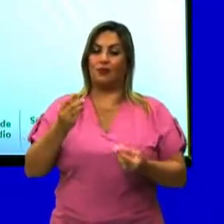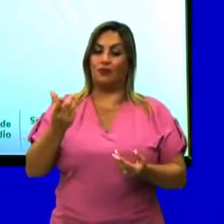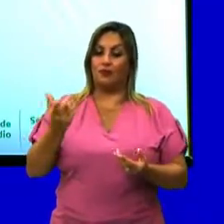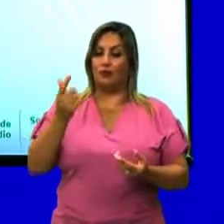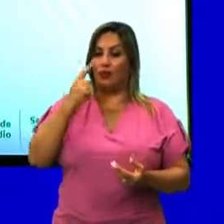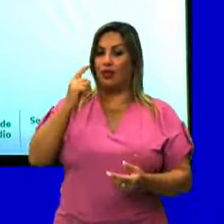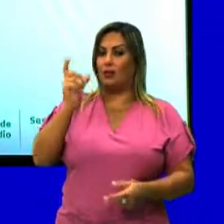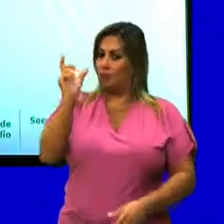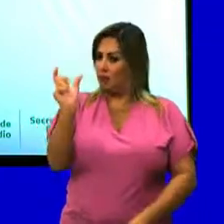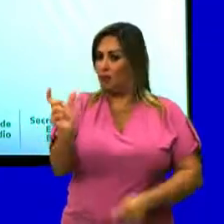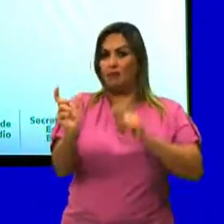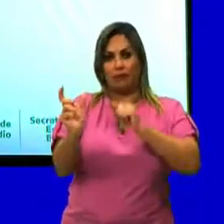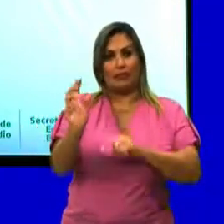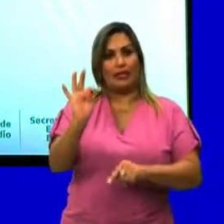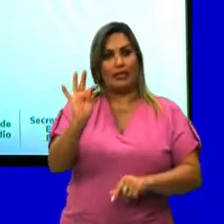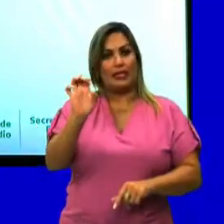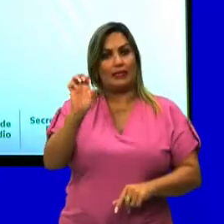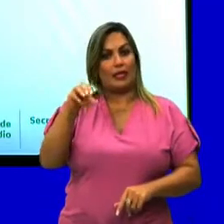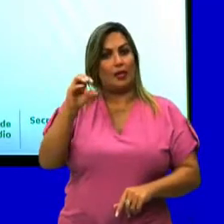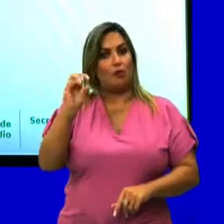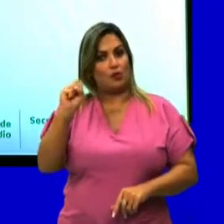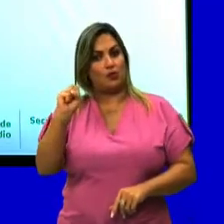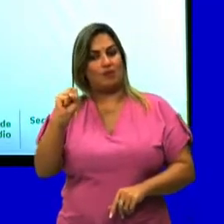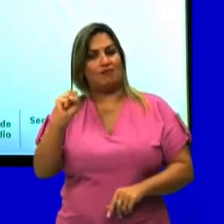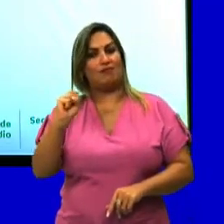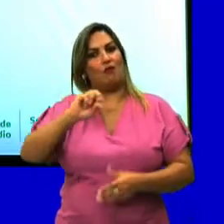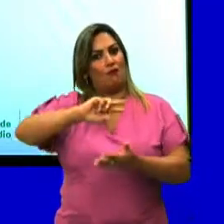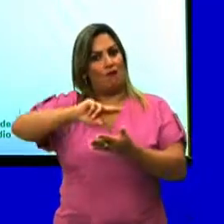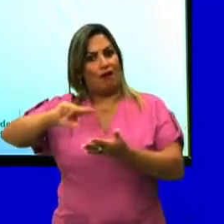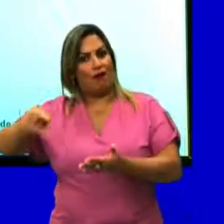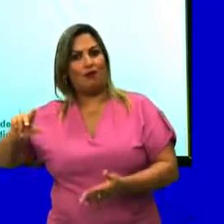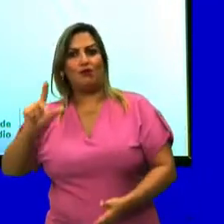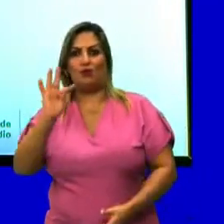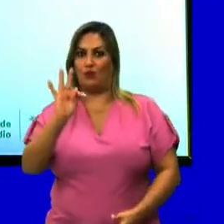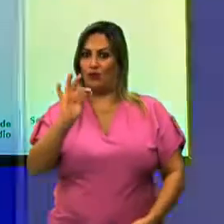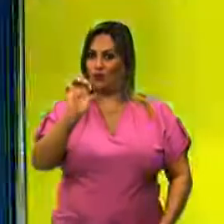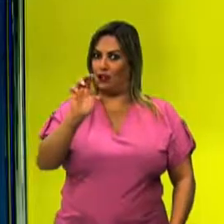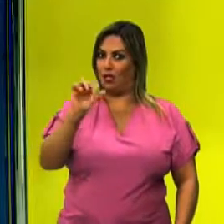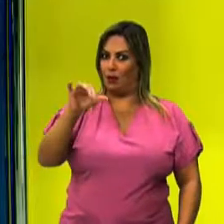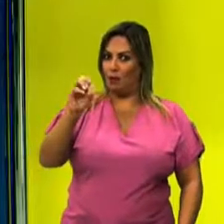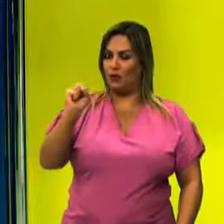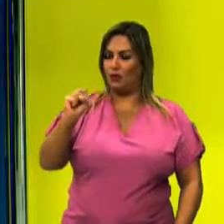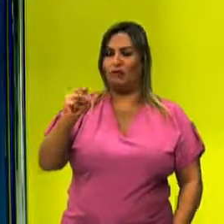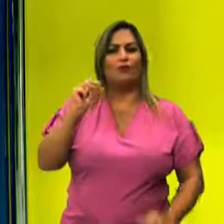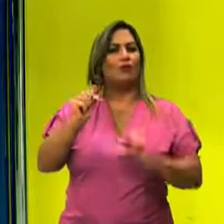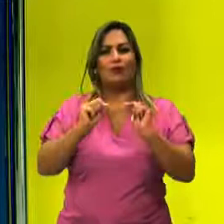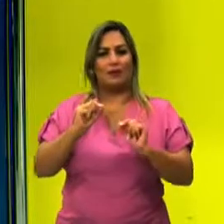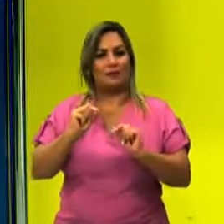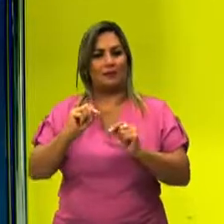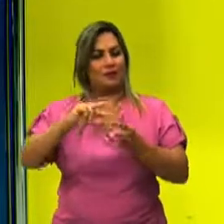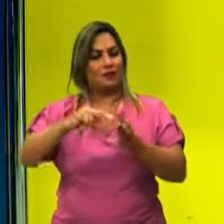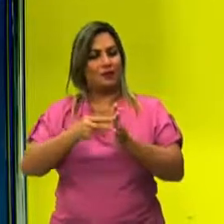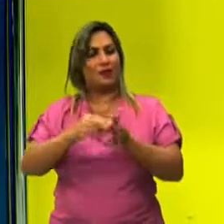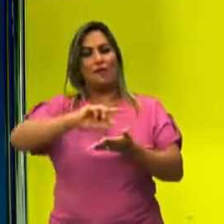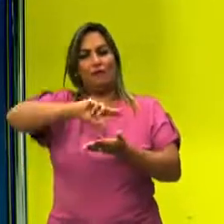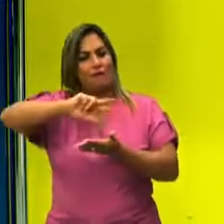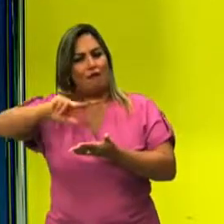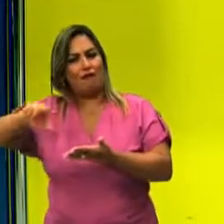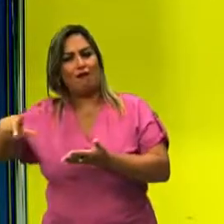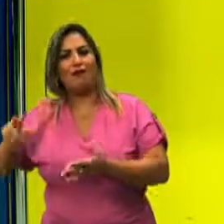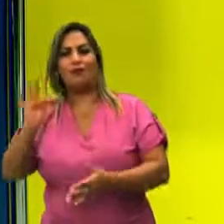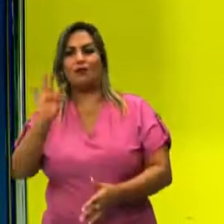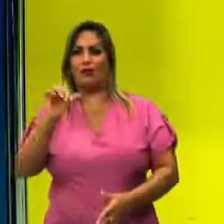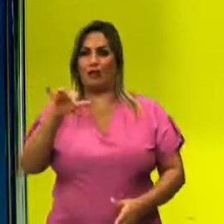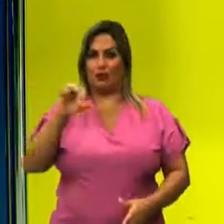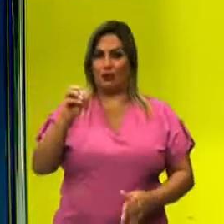termo Então muitos termos A então aqui o que que a gente é polinômio muitos